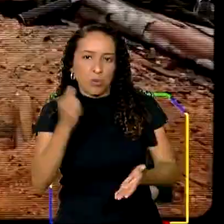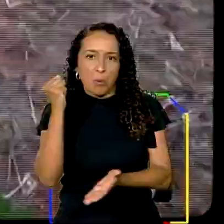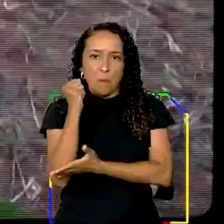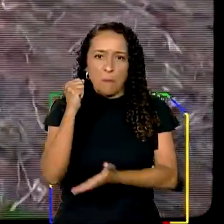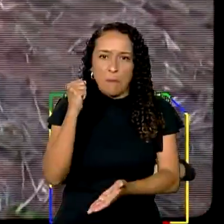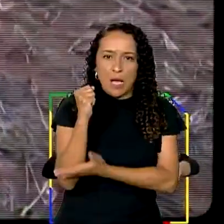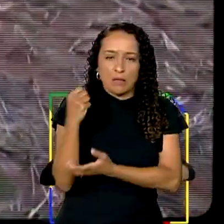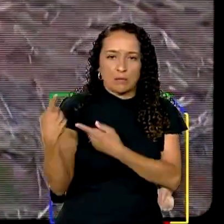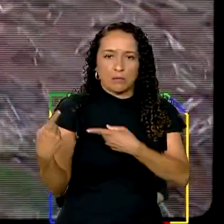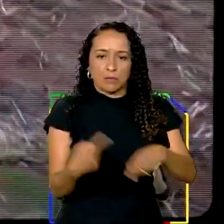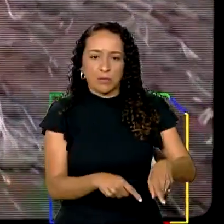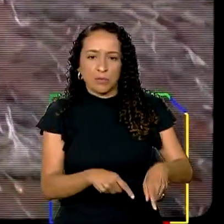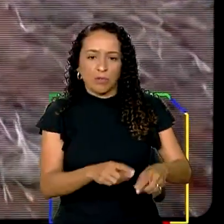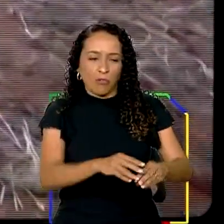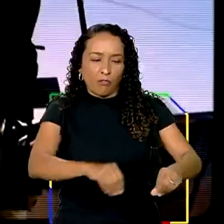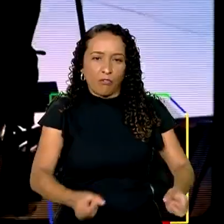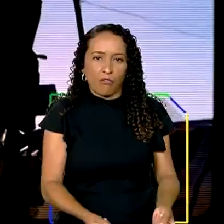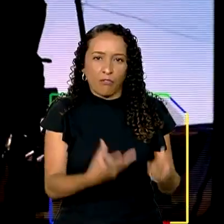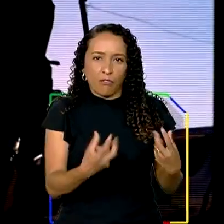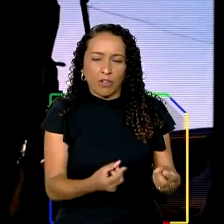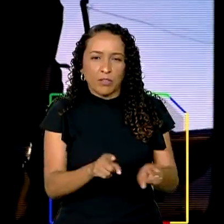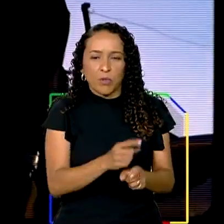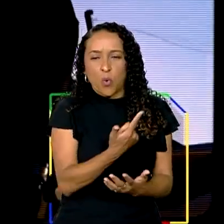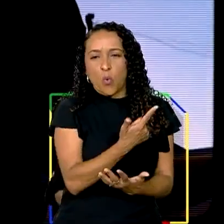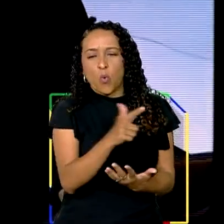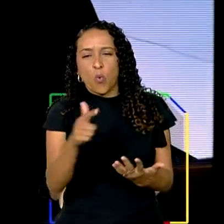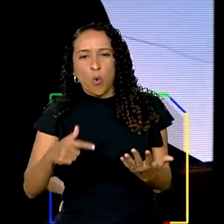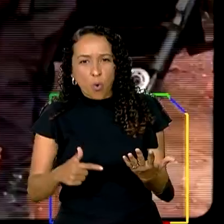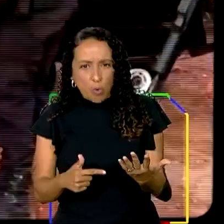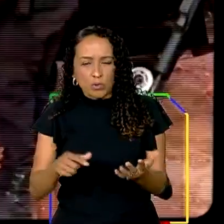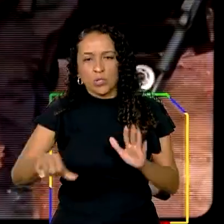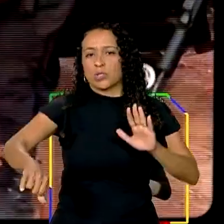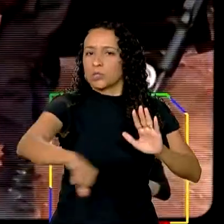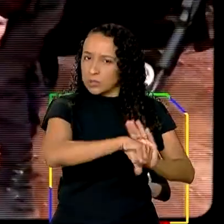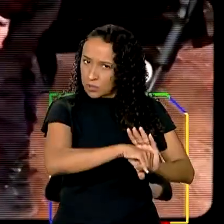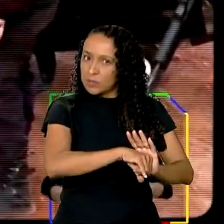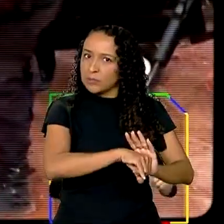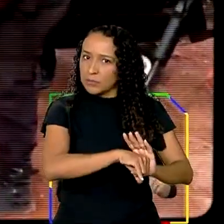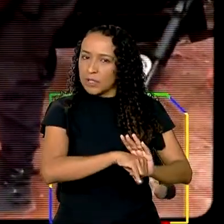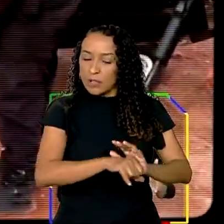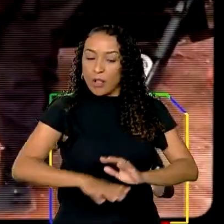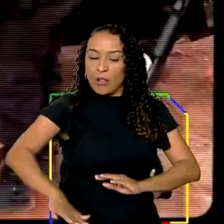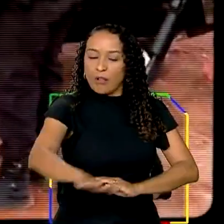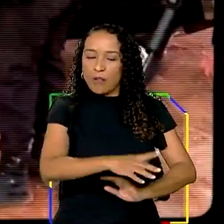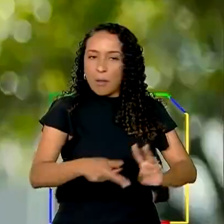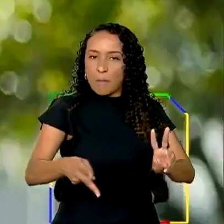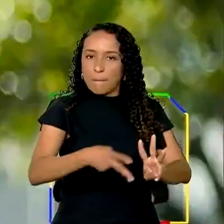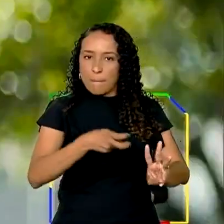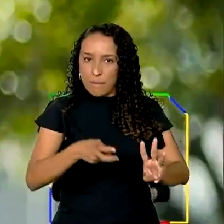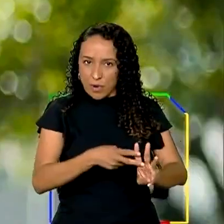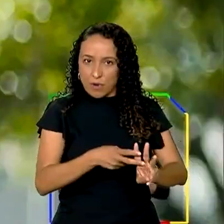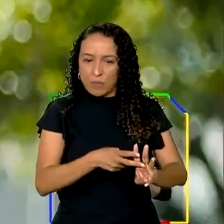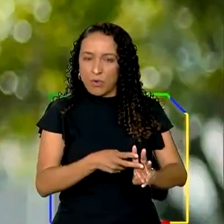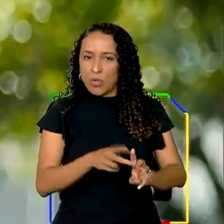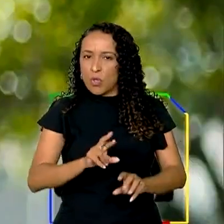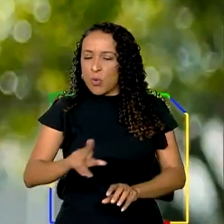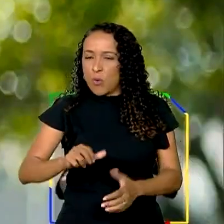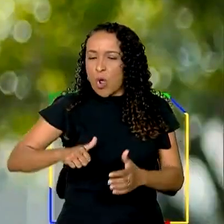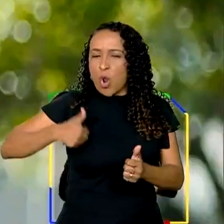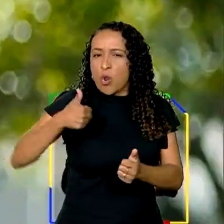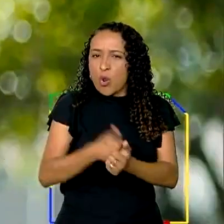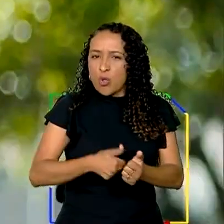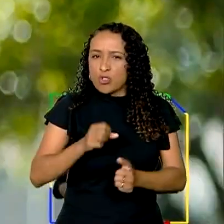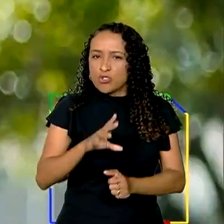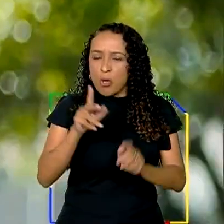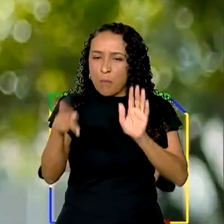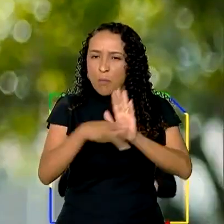madeira, a grilagem de terras e outras atividades criminosas em territórios indígenas não é uma luta apenas dos